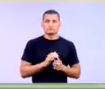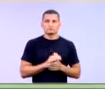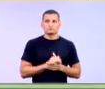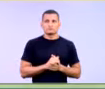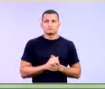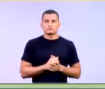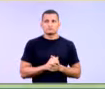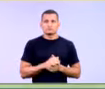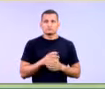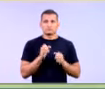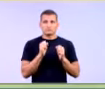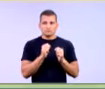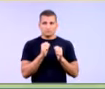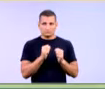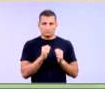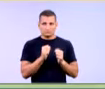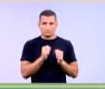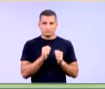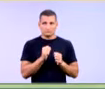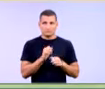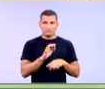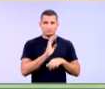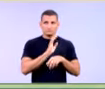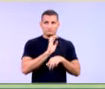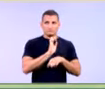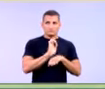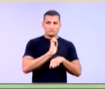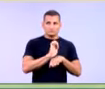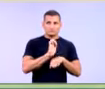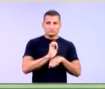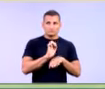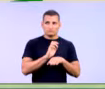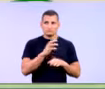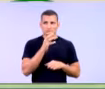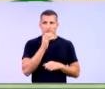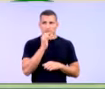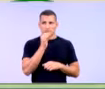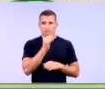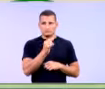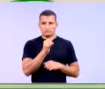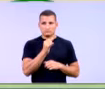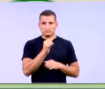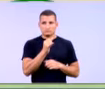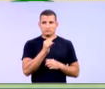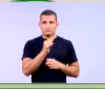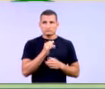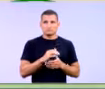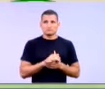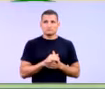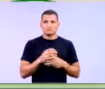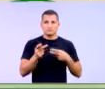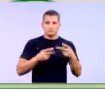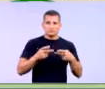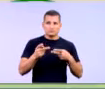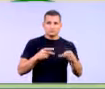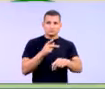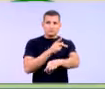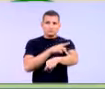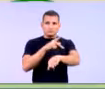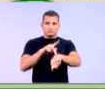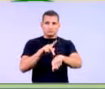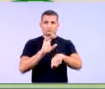que somente poderão ser equiparadas ao estágio em caso de previsão no projeto